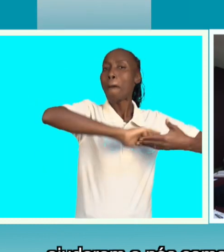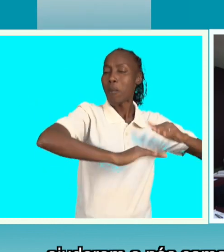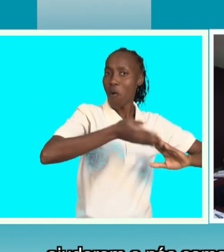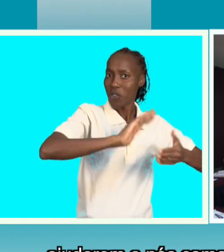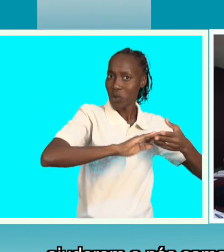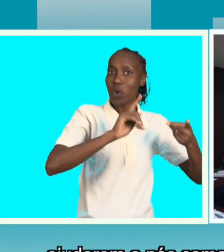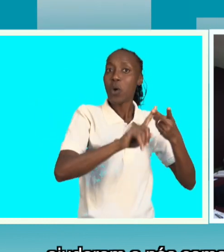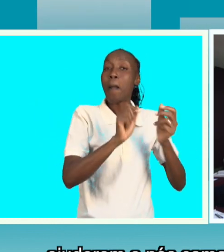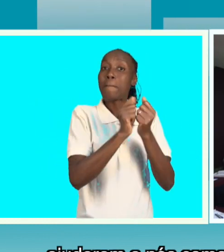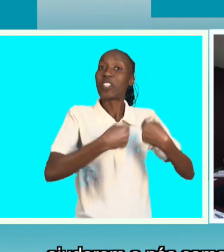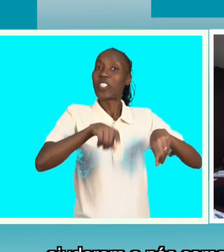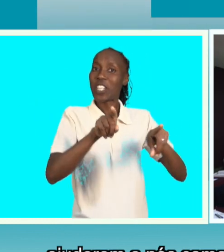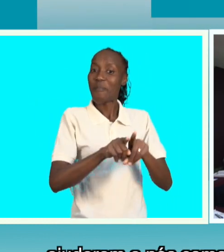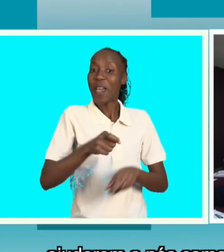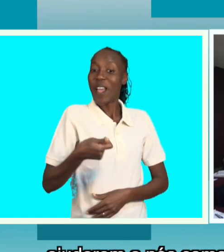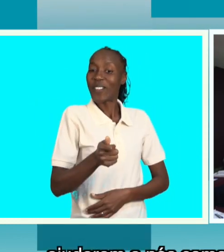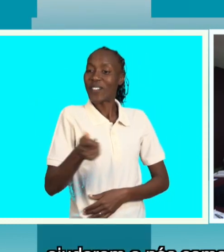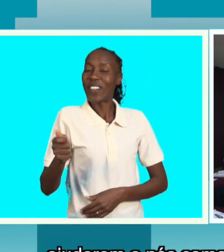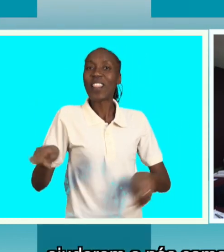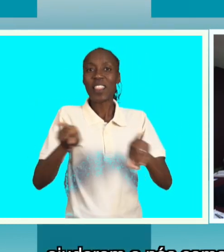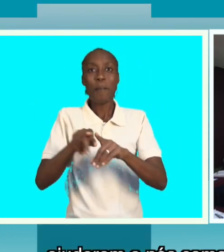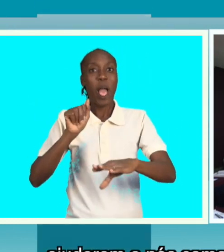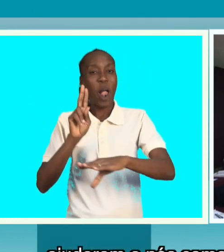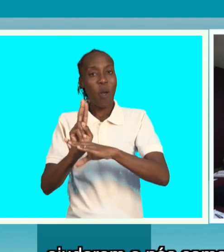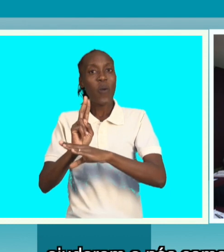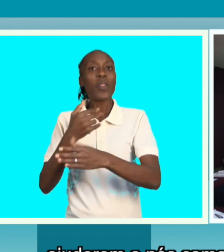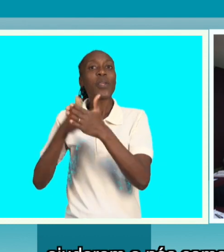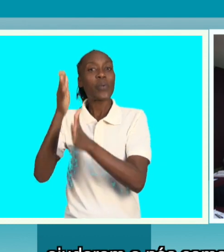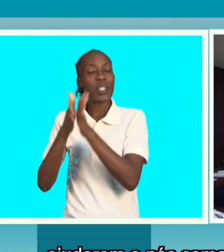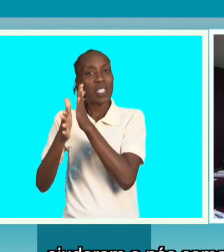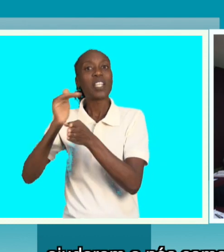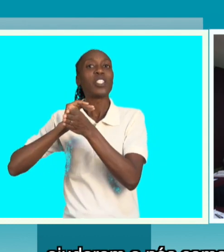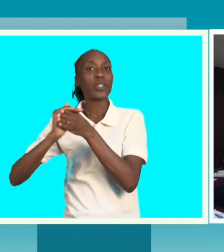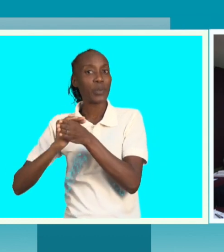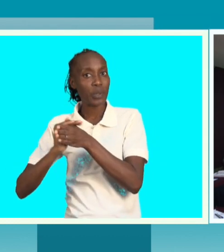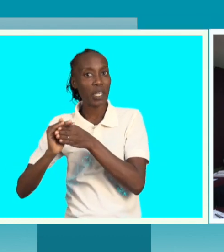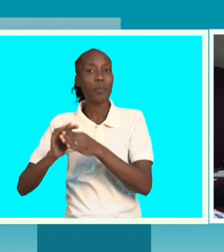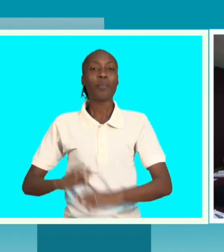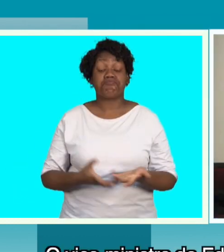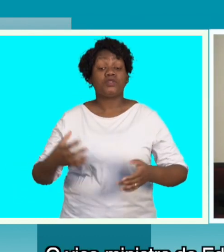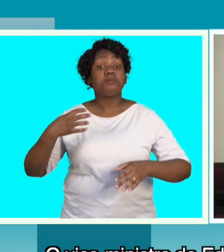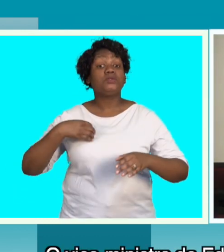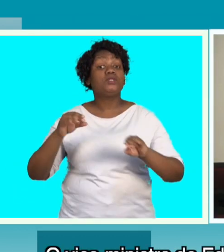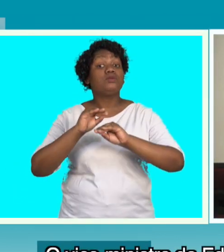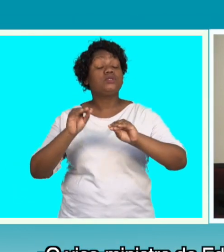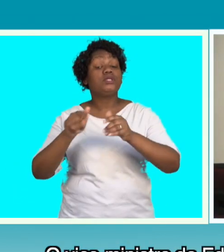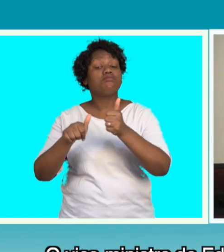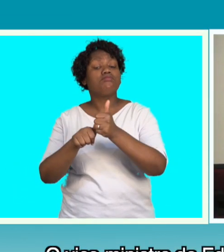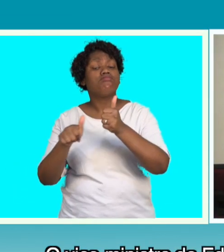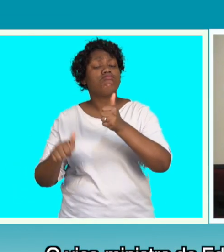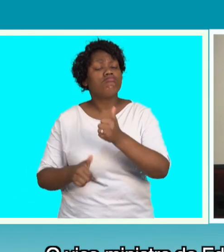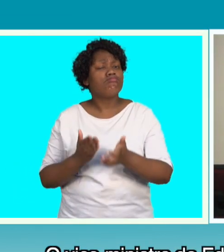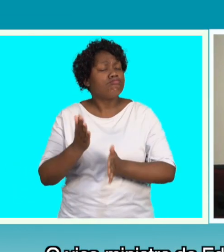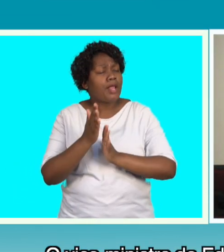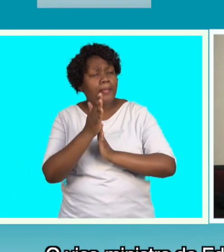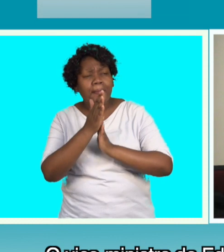nós como professores, mas também aos próprios alunos que usam os sinais de língua de sinais. O vice-ministro da Educação e